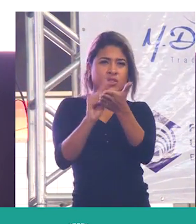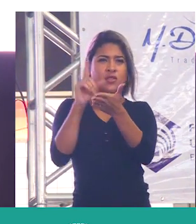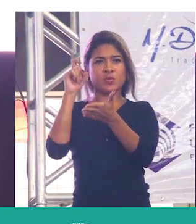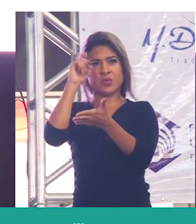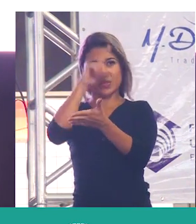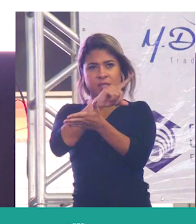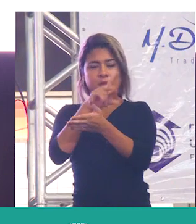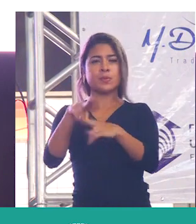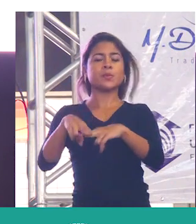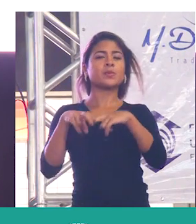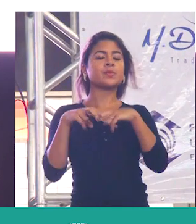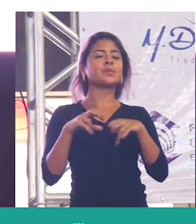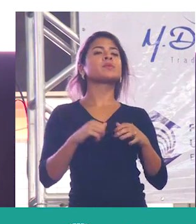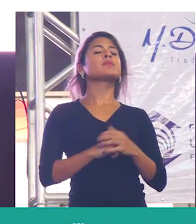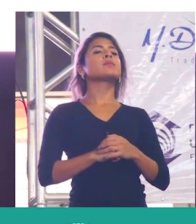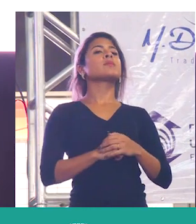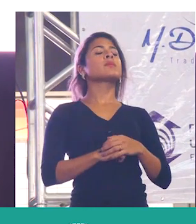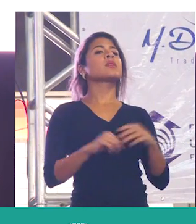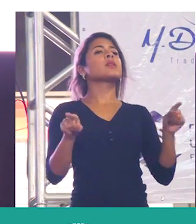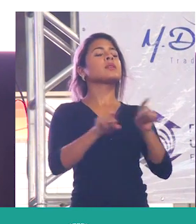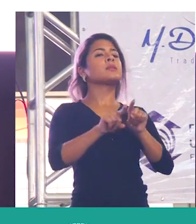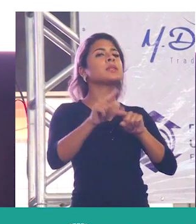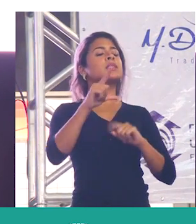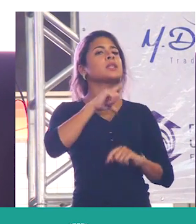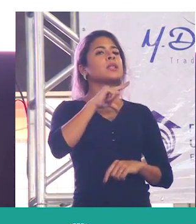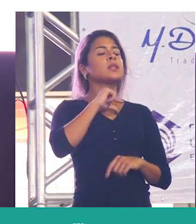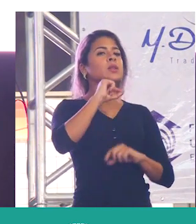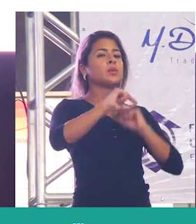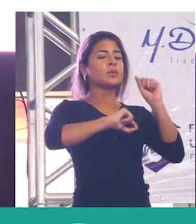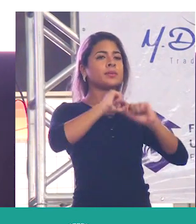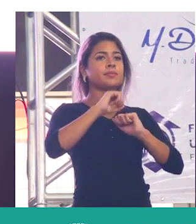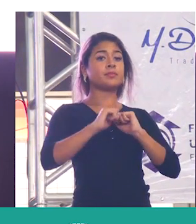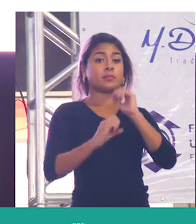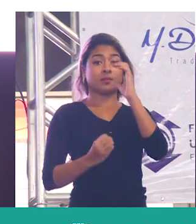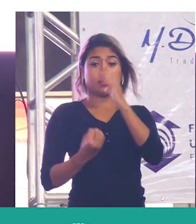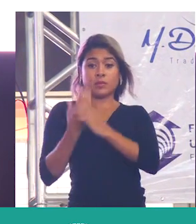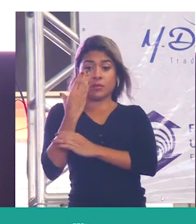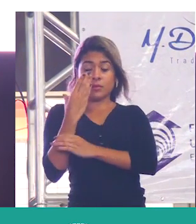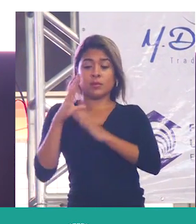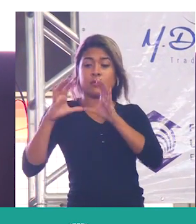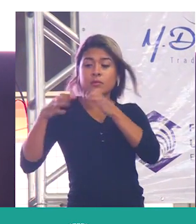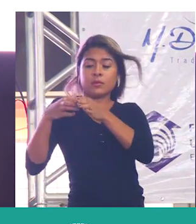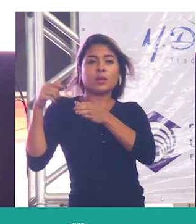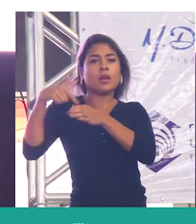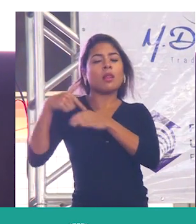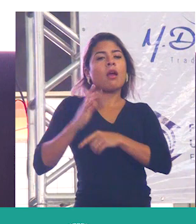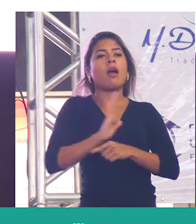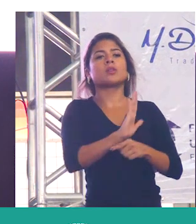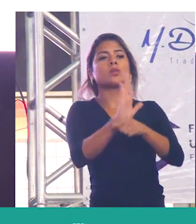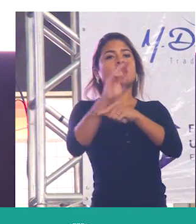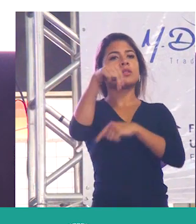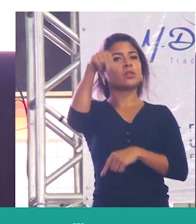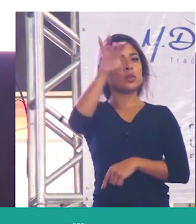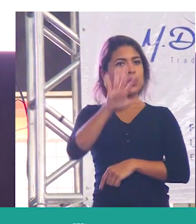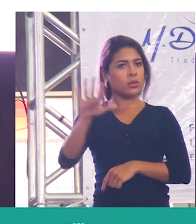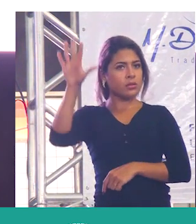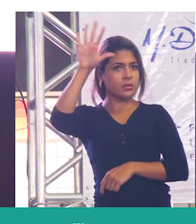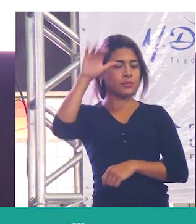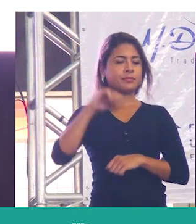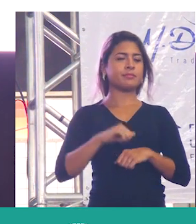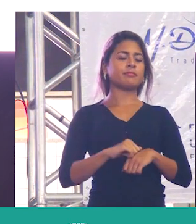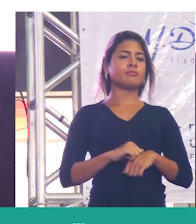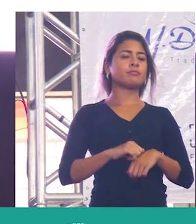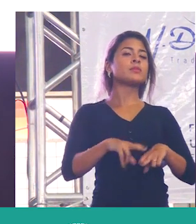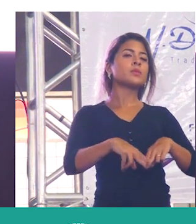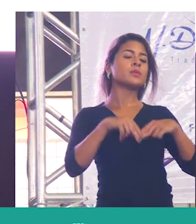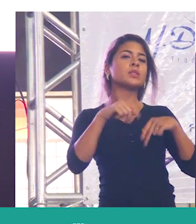SUDENE, uma superintendência para desenvolver o Nordeste, tá? Então, lá no